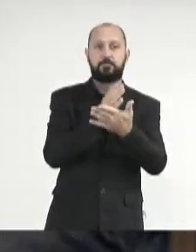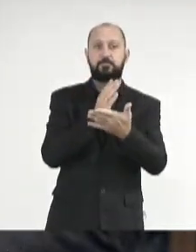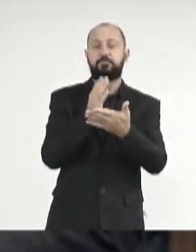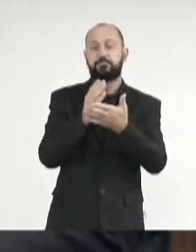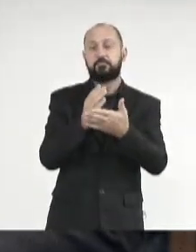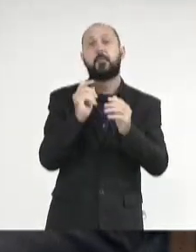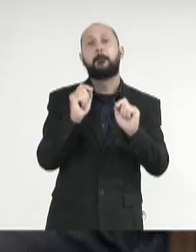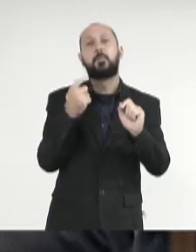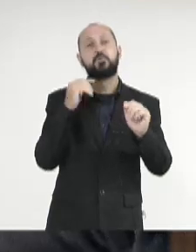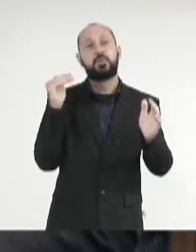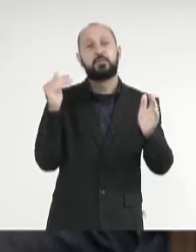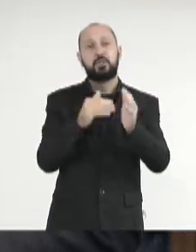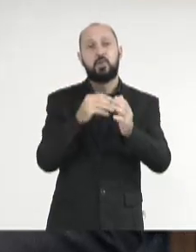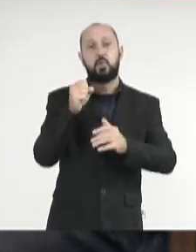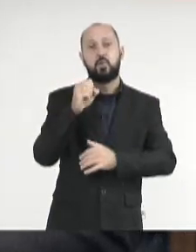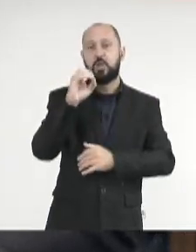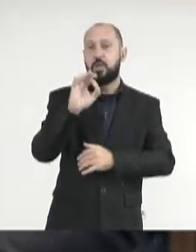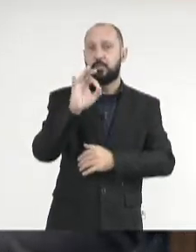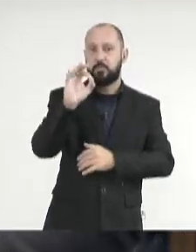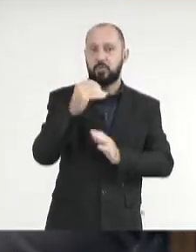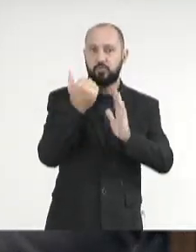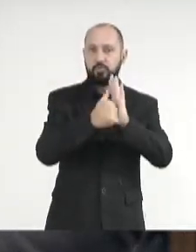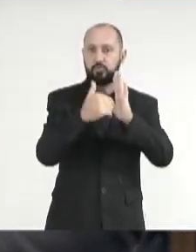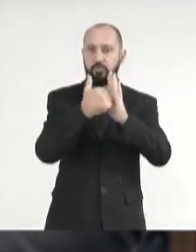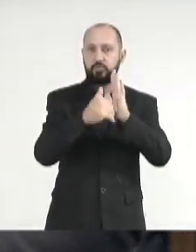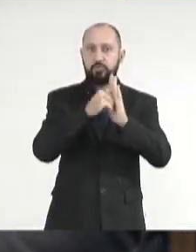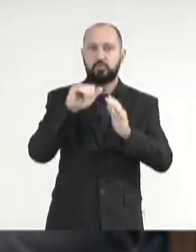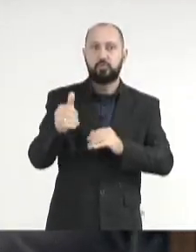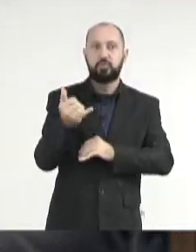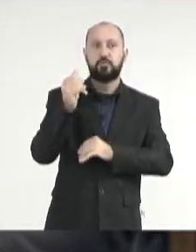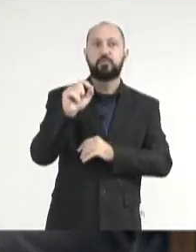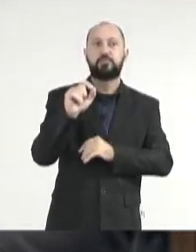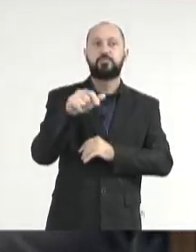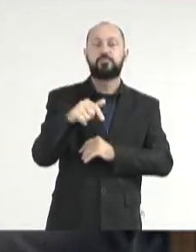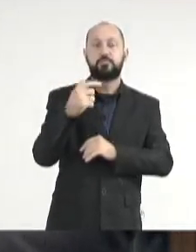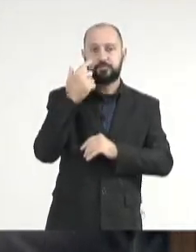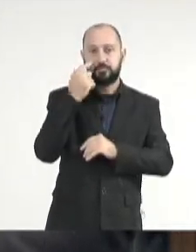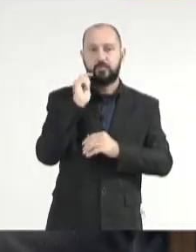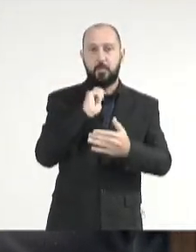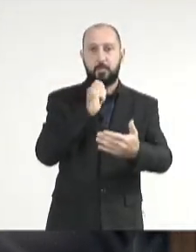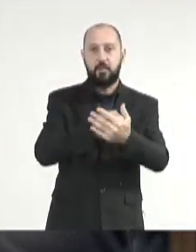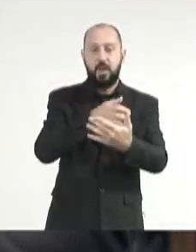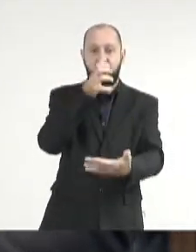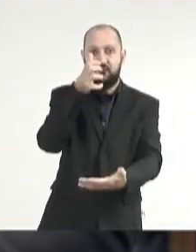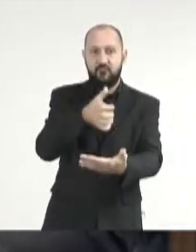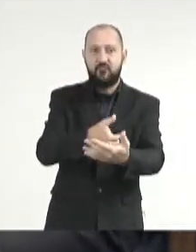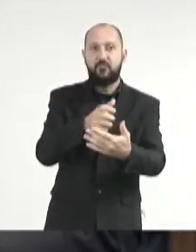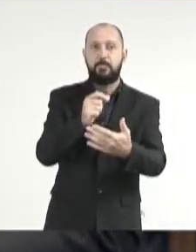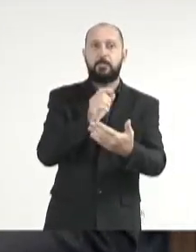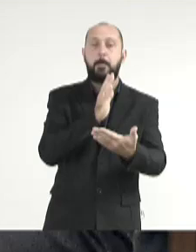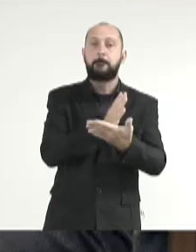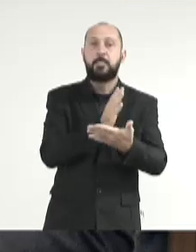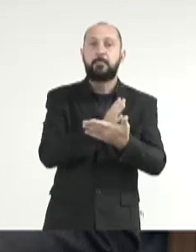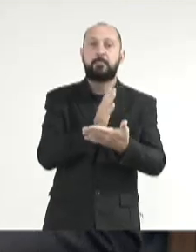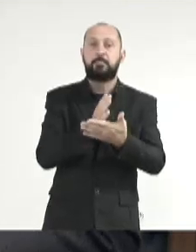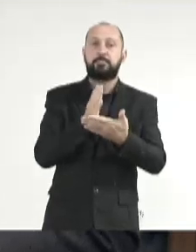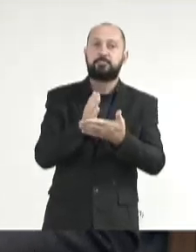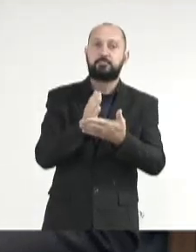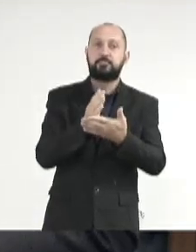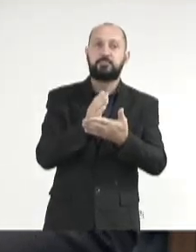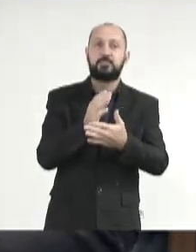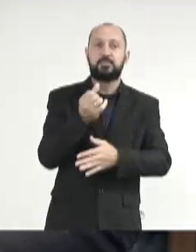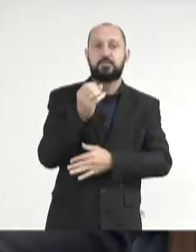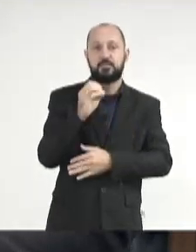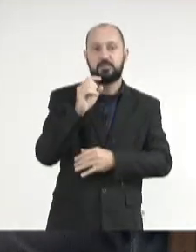que pode chegar a 80% de desconto nos juros e 40% nas multas para quem fazer o pagamento à vista, mas para quem fazer o parcelamento, que pode acontecer até